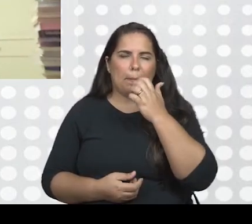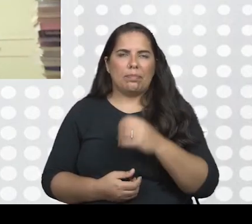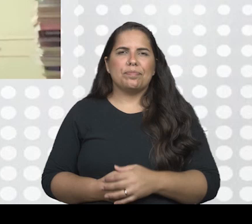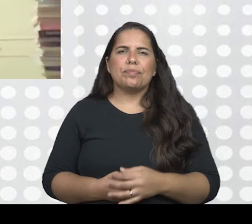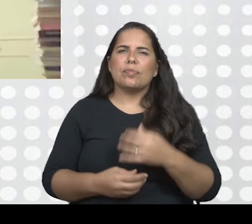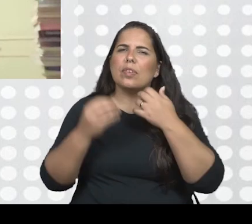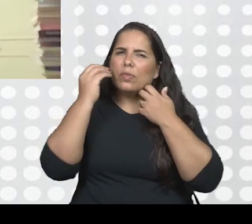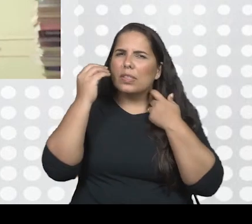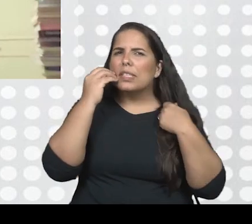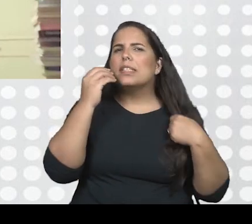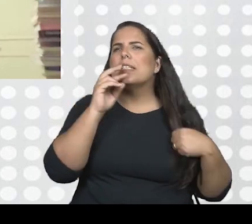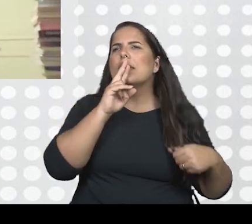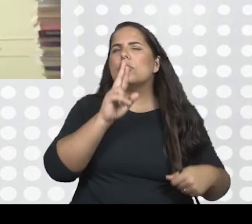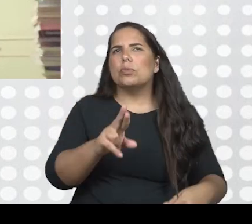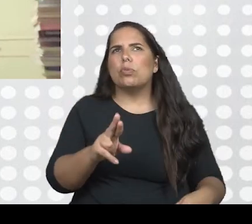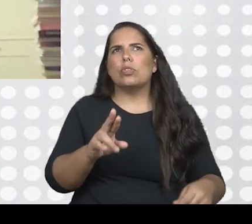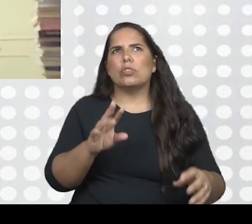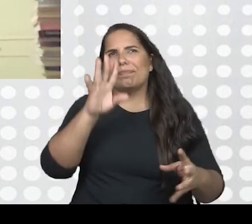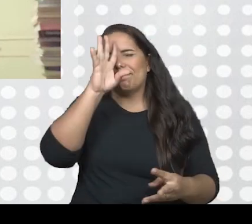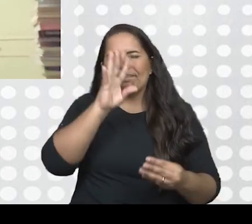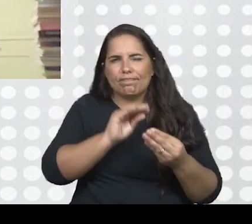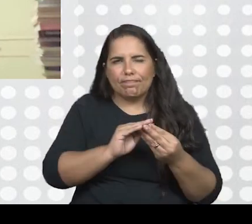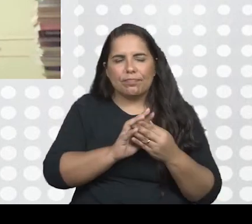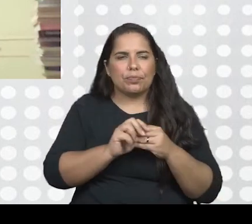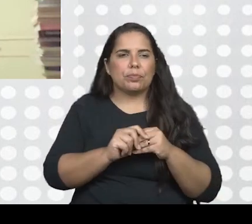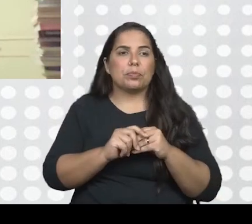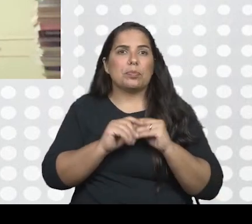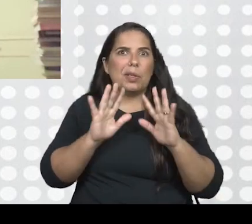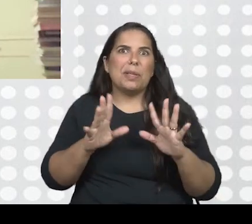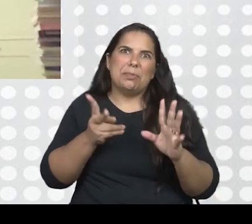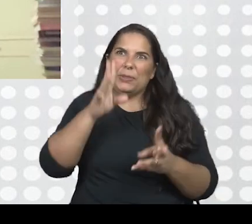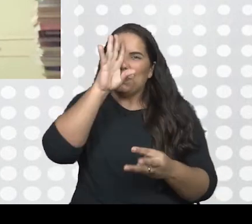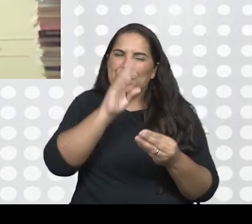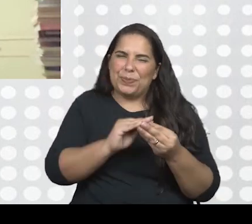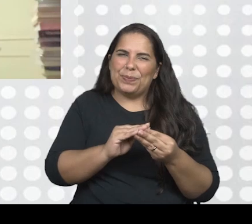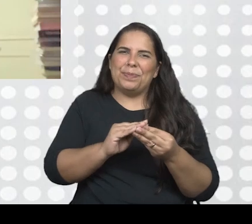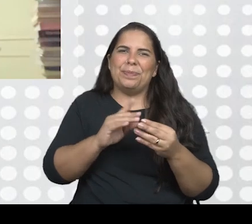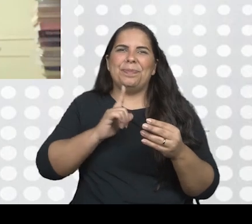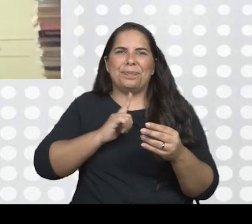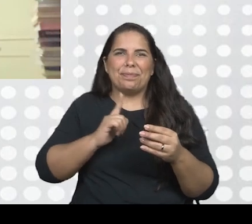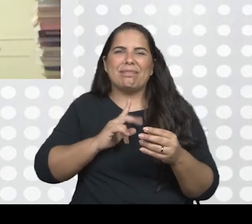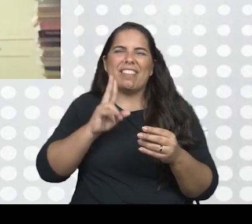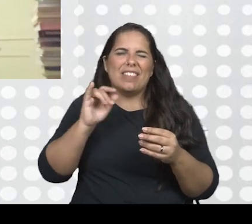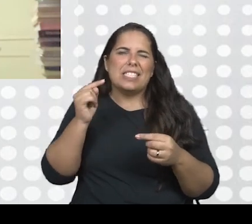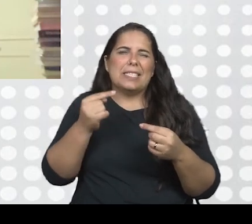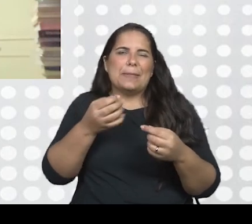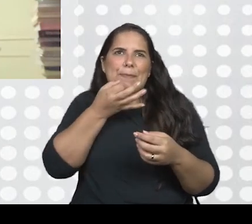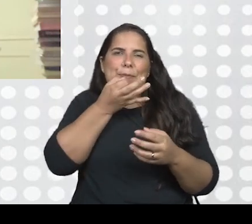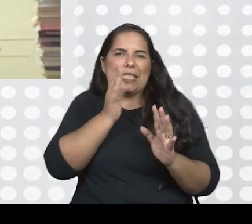vou tentar fazer uma resposta concisa e bem, mas mesmo ela sendo concisa, eu acho que ela vai ser